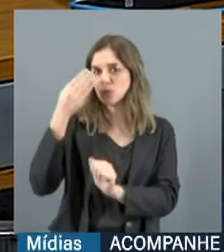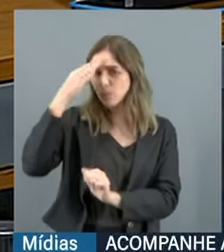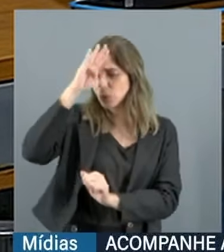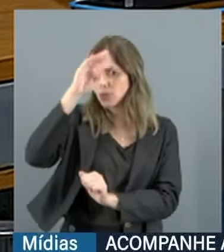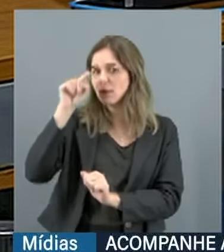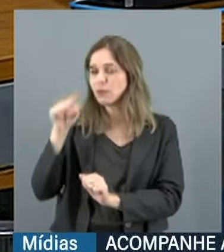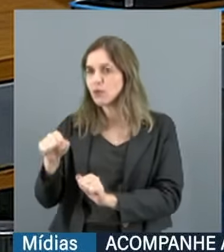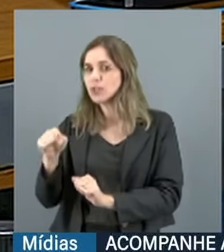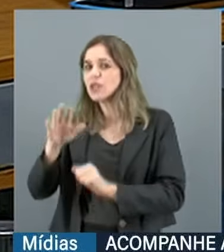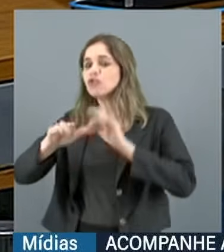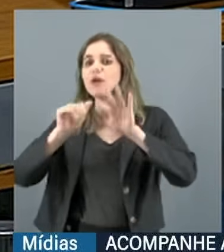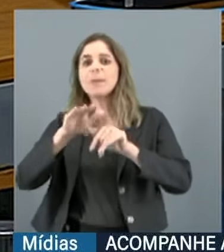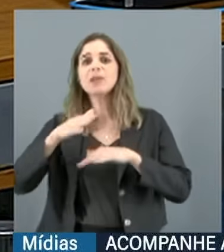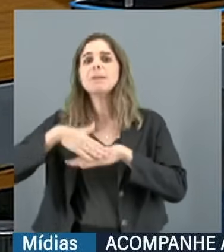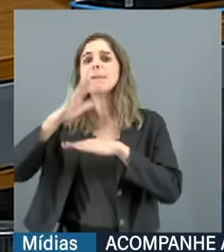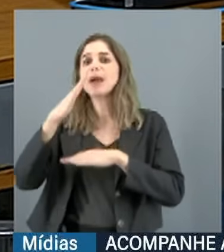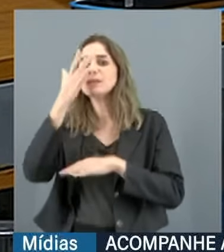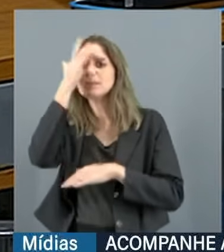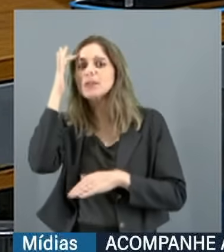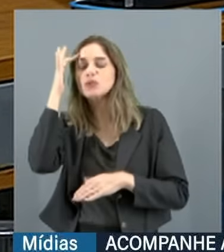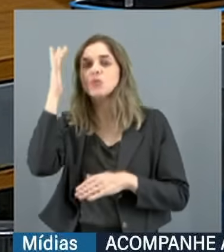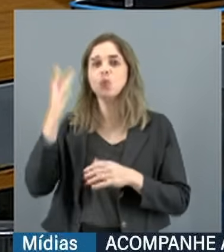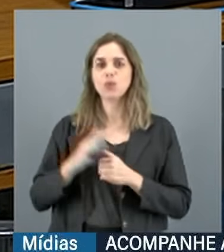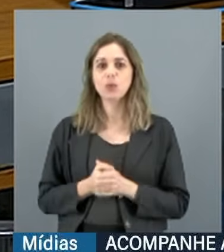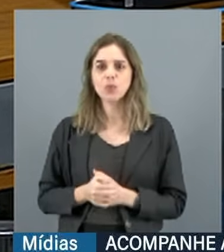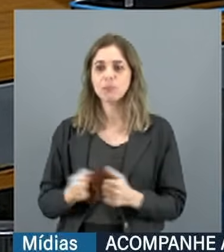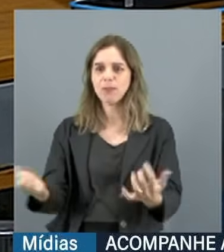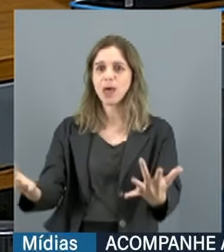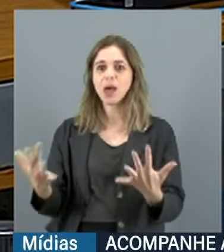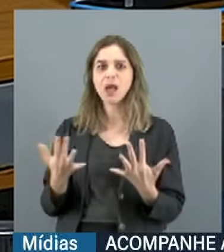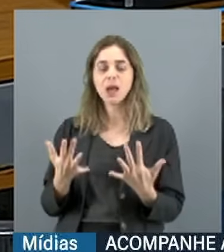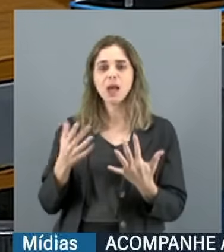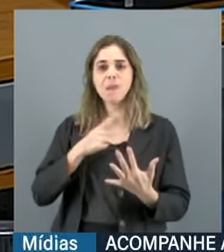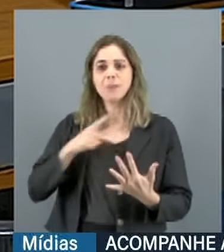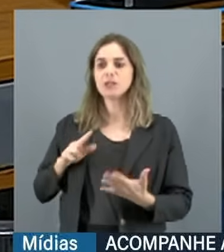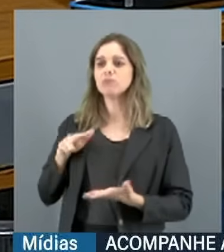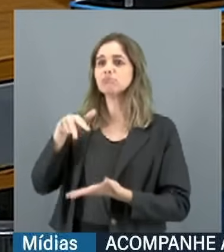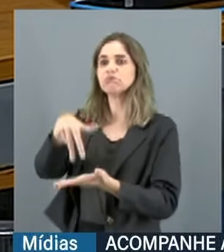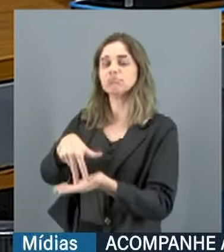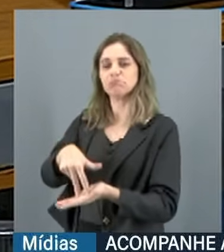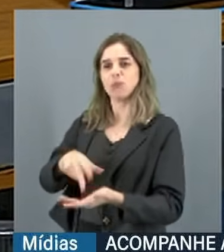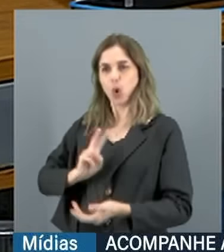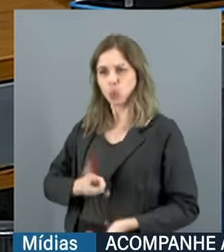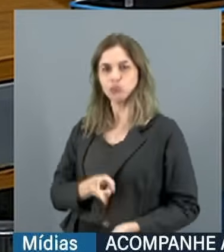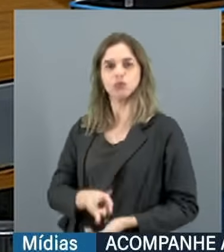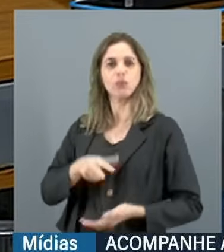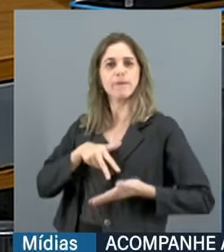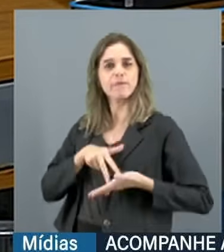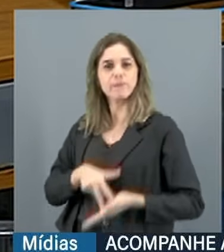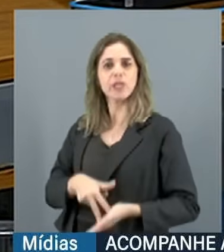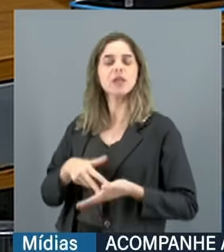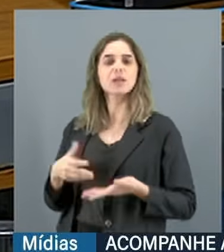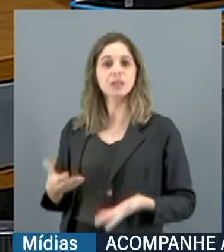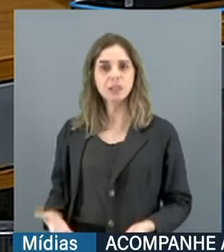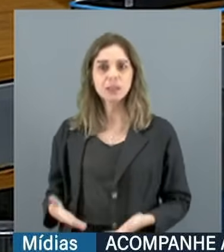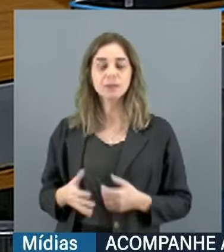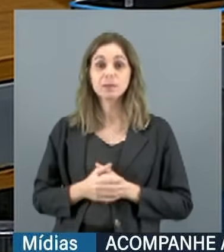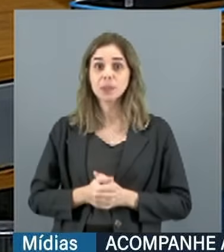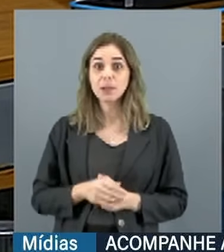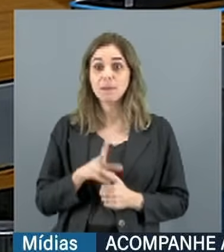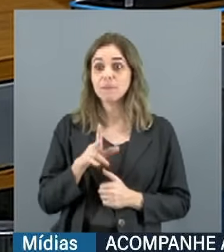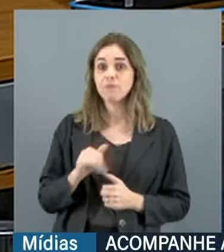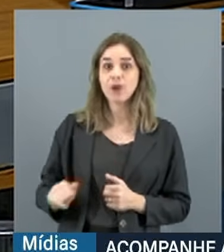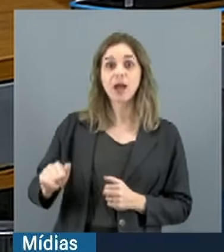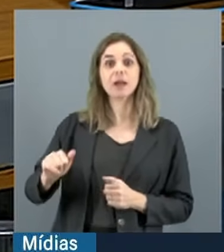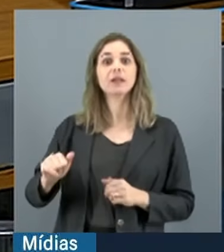gente e que o presidente ia dar uma palavra, e o presidente deu. Continuem firmes, porque vai vir aí, ele achando que as Forças Armadas iam fazer o